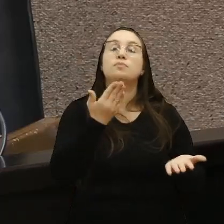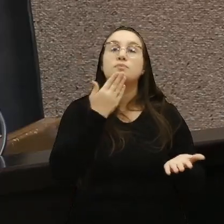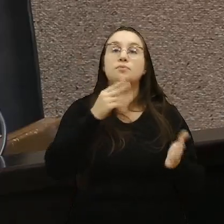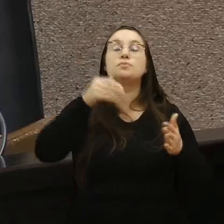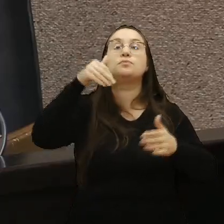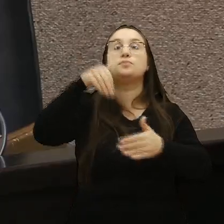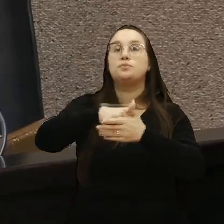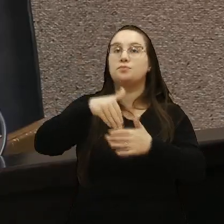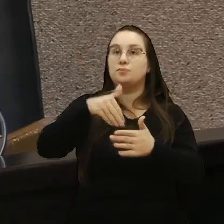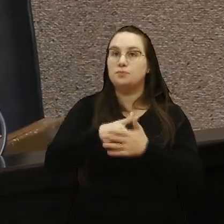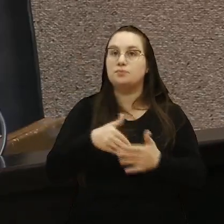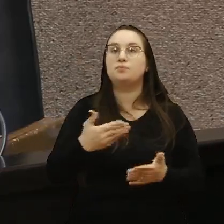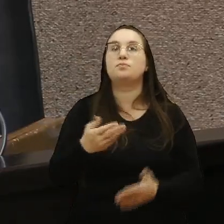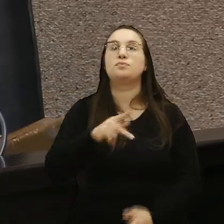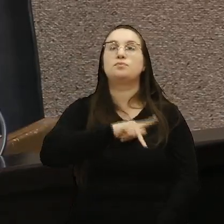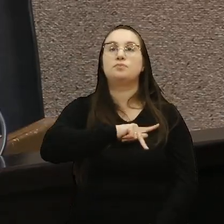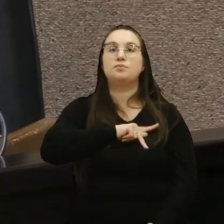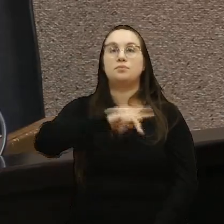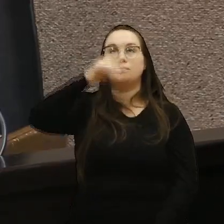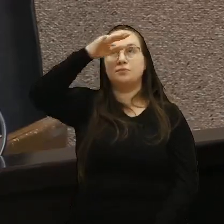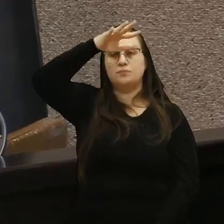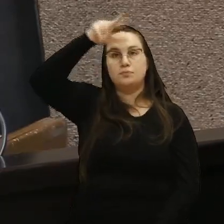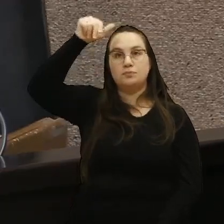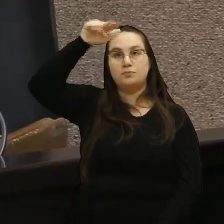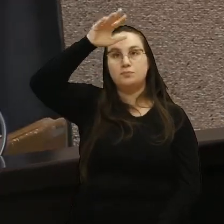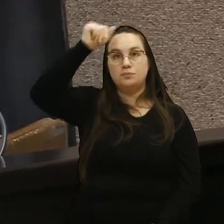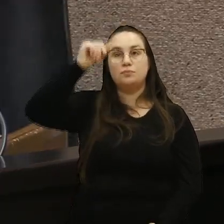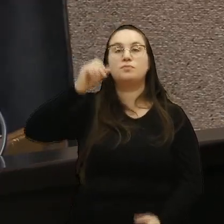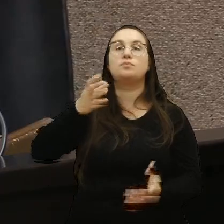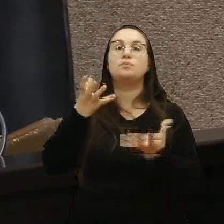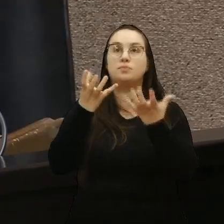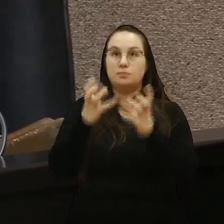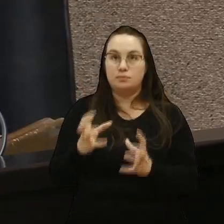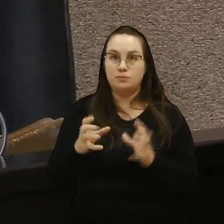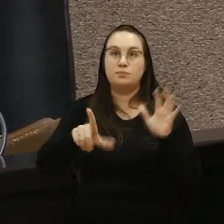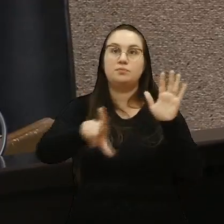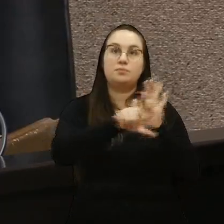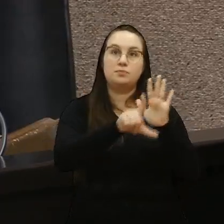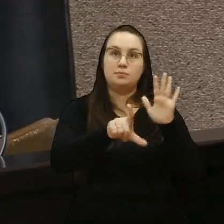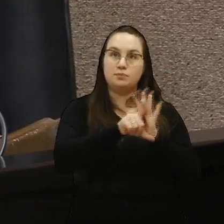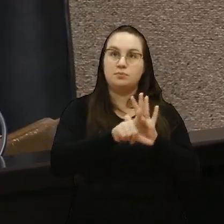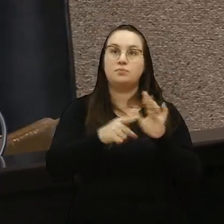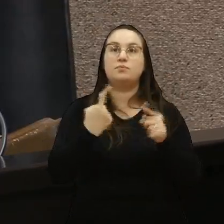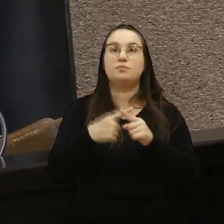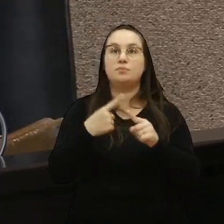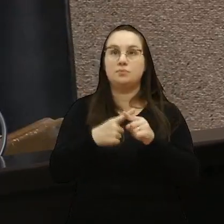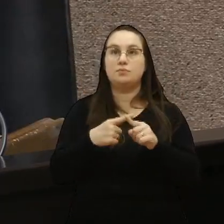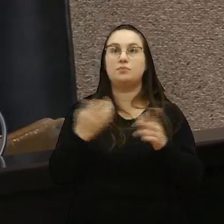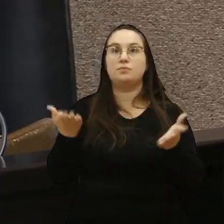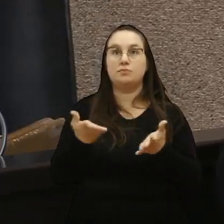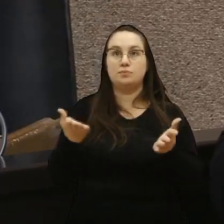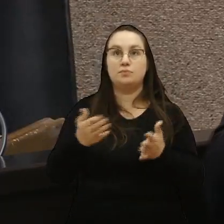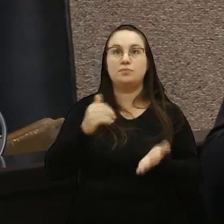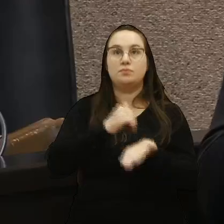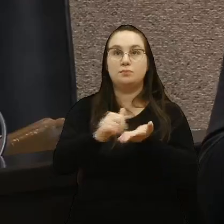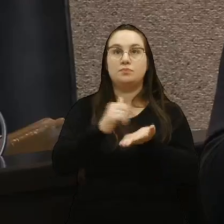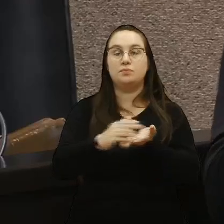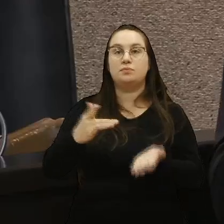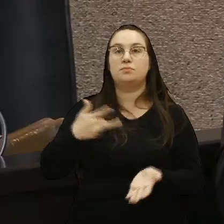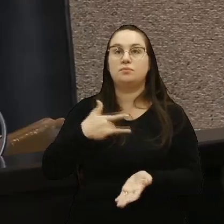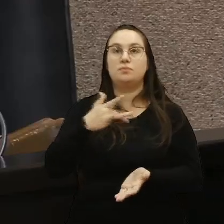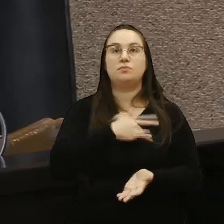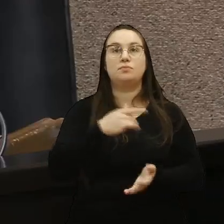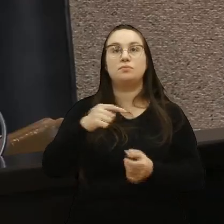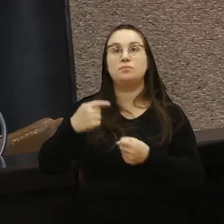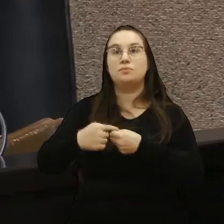vereadores votem, que o prefeito sancione essa legislação, porque é importante. E hoje o secretário de Saúde do